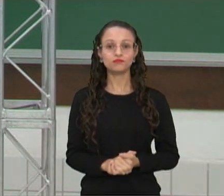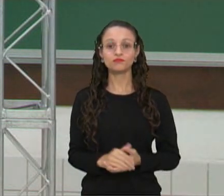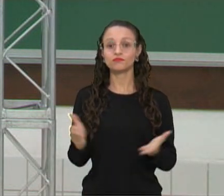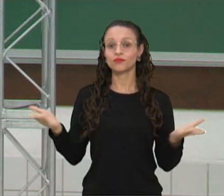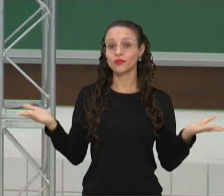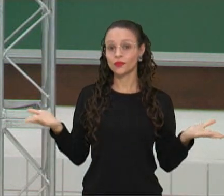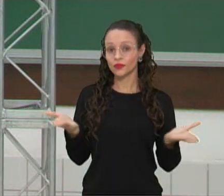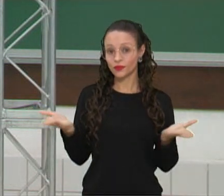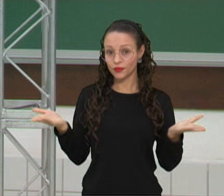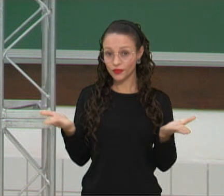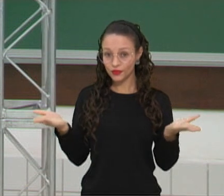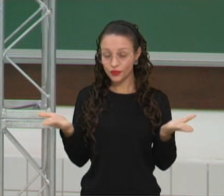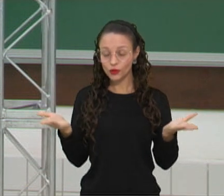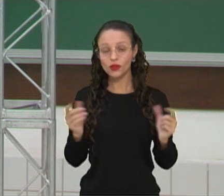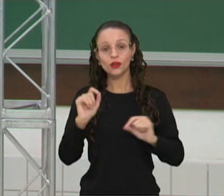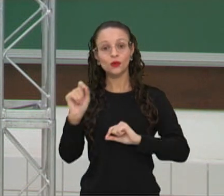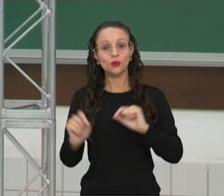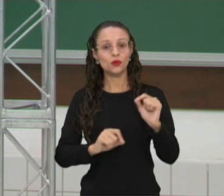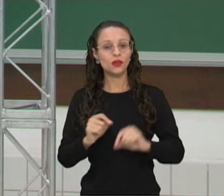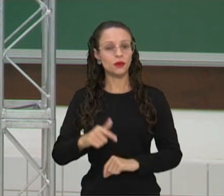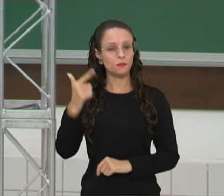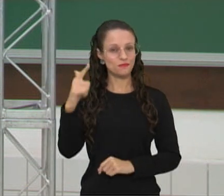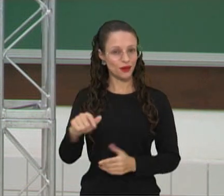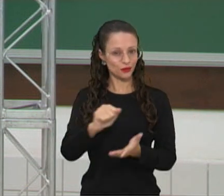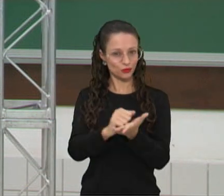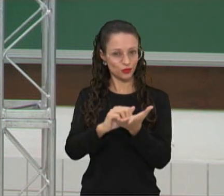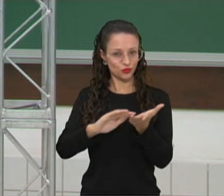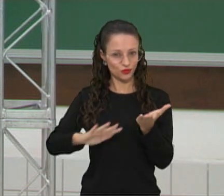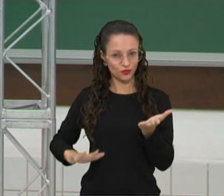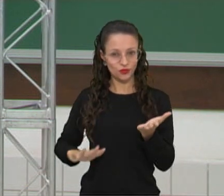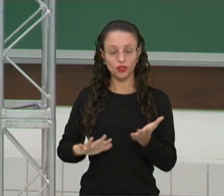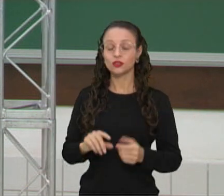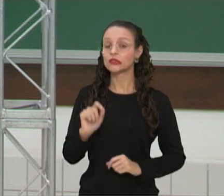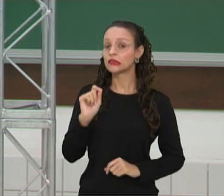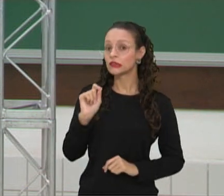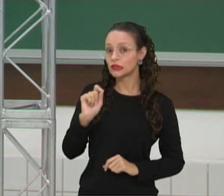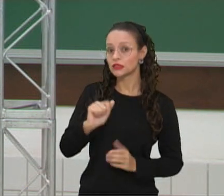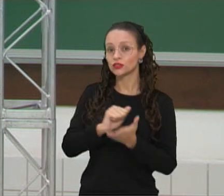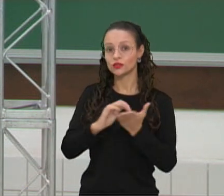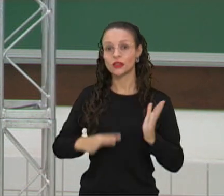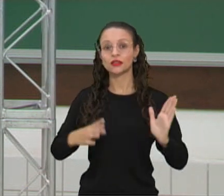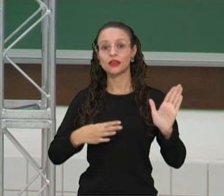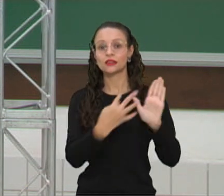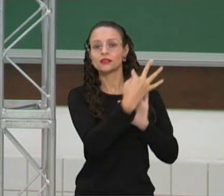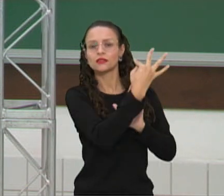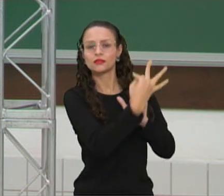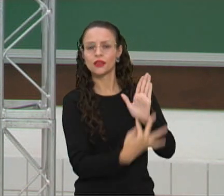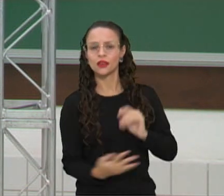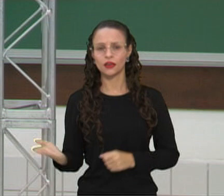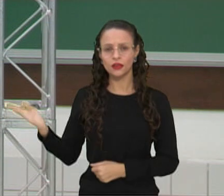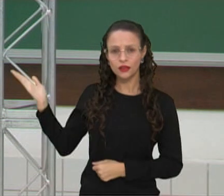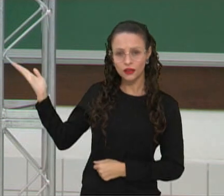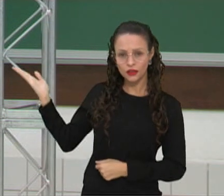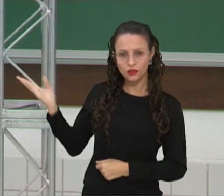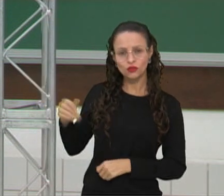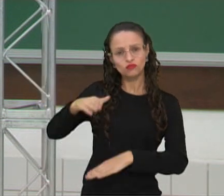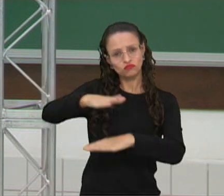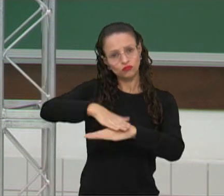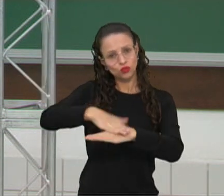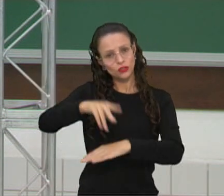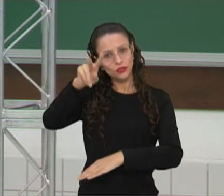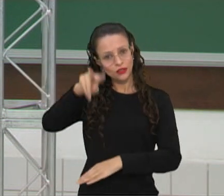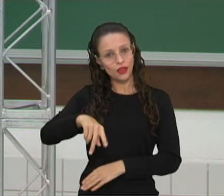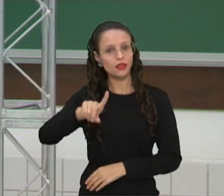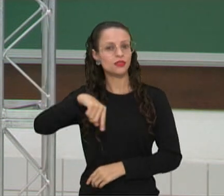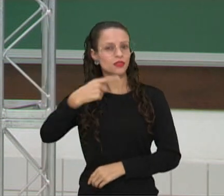Agora, nós vamos para mais um exercício e esse exercício tem um texto, então eu vou deixar um tempinho o texto para vocês,